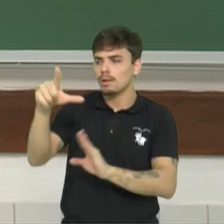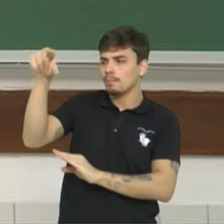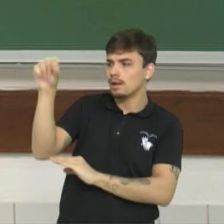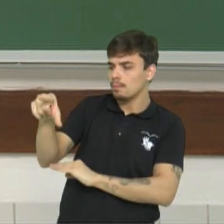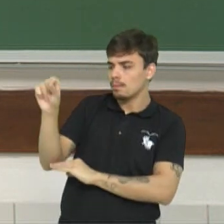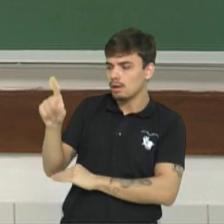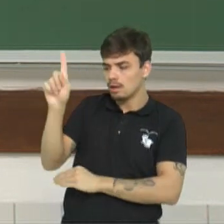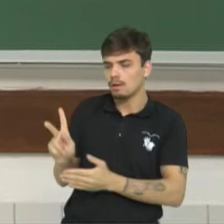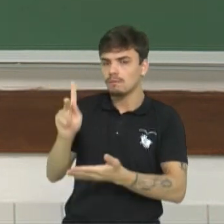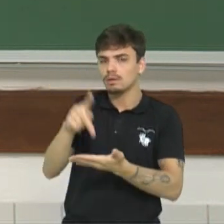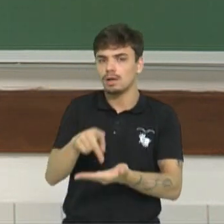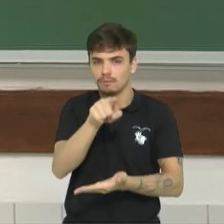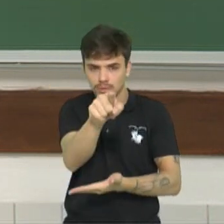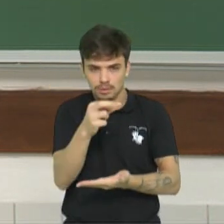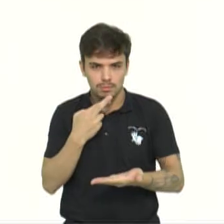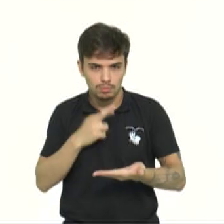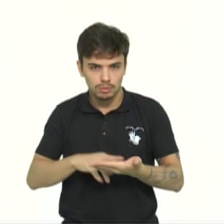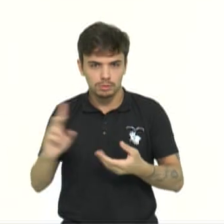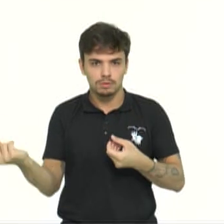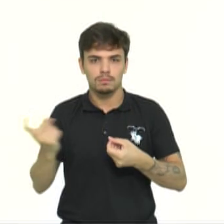a verdadeira. Agora é com vocês.